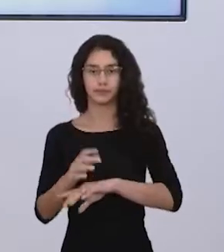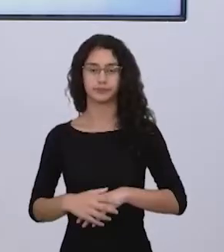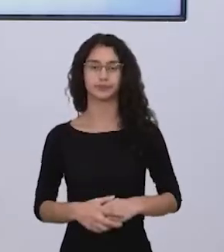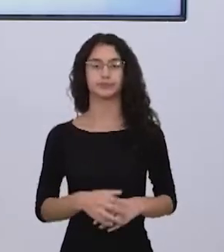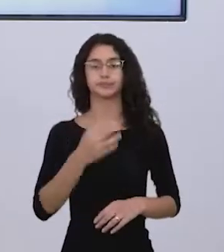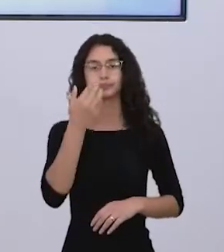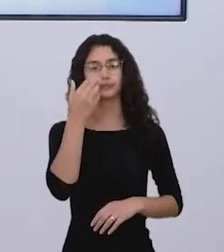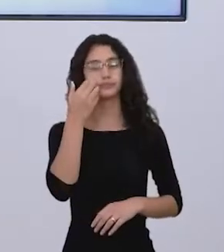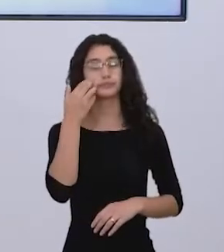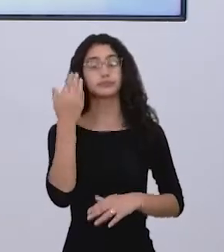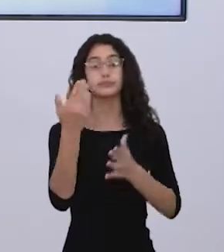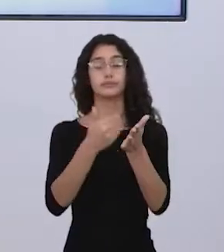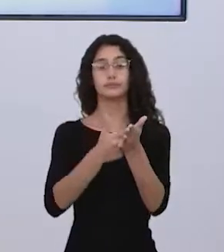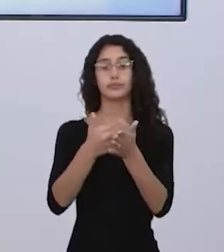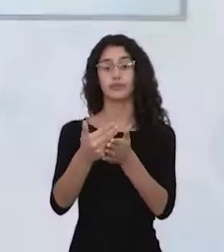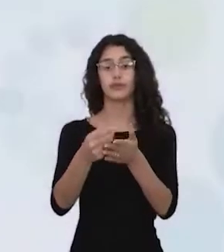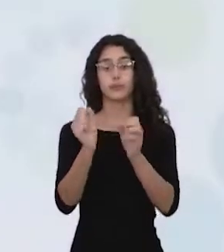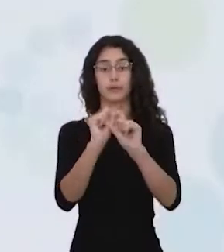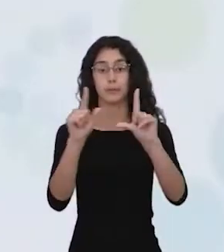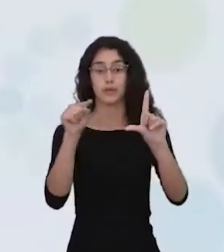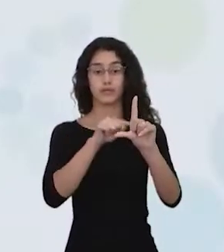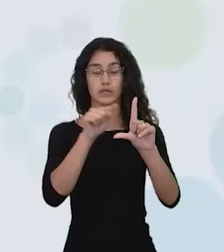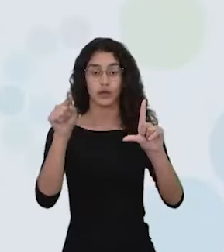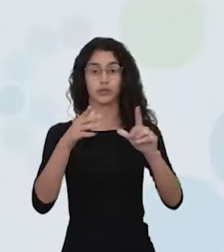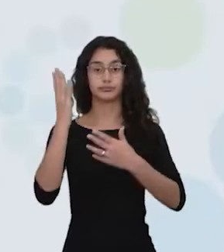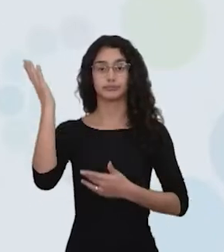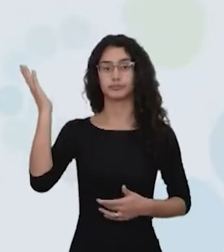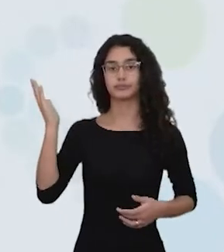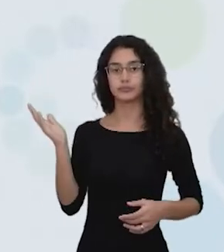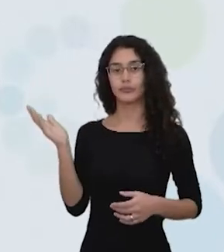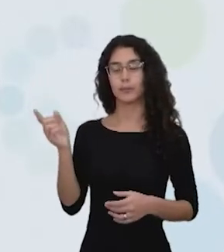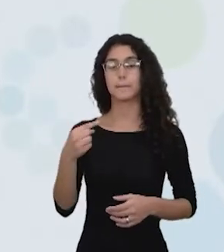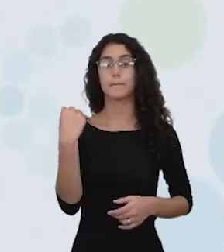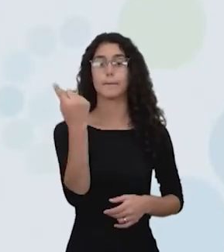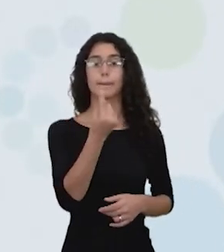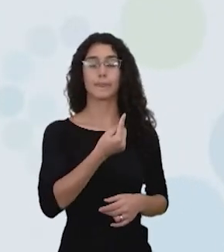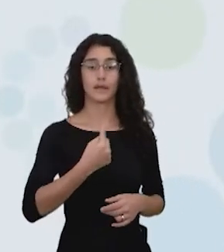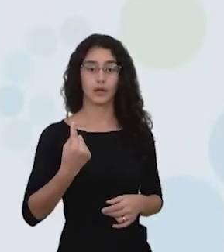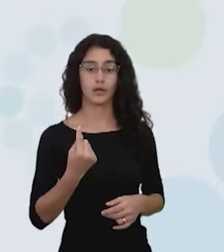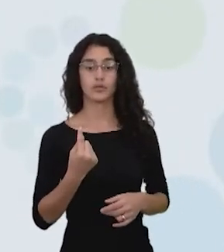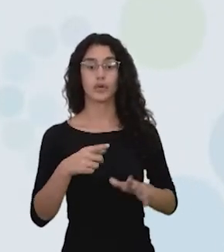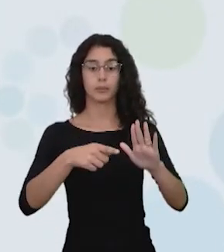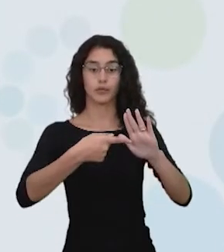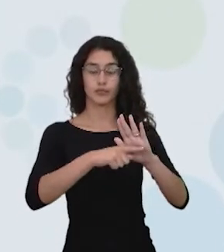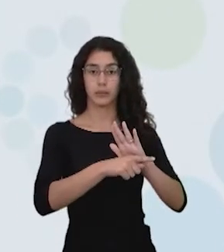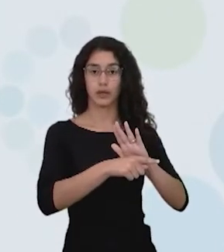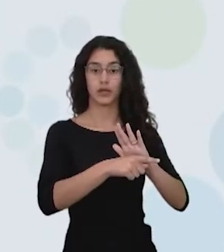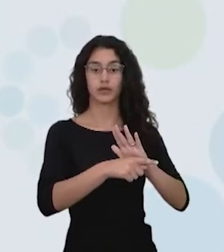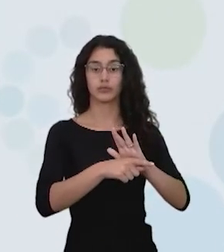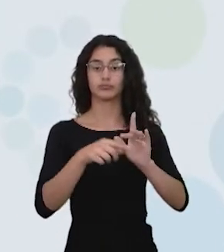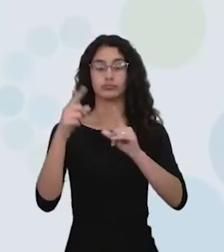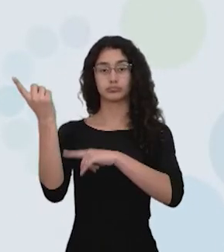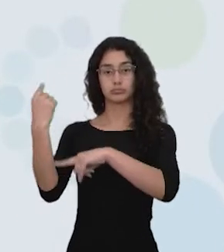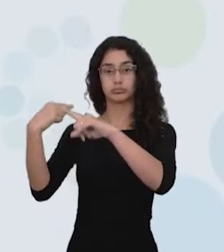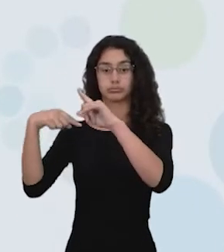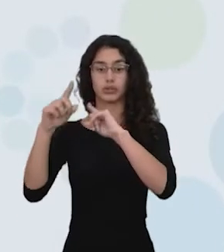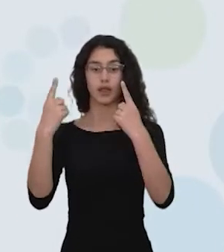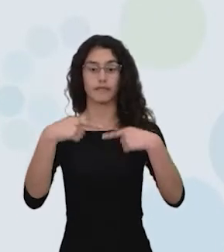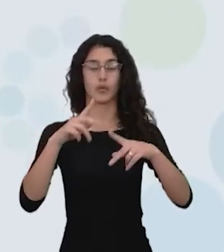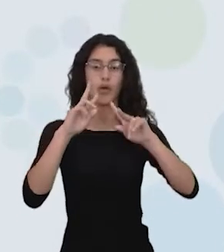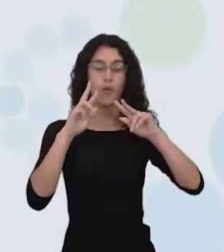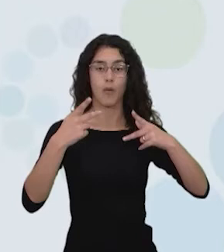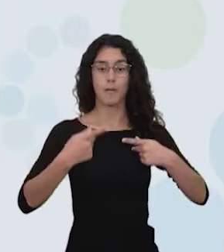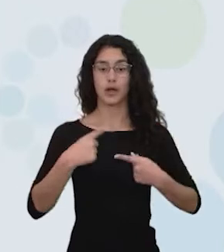componente. Então, para começar, vai aparecer aí para vocês na tela. A gente está no aprofundamento Superar Desafios de Humanas.